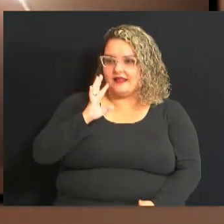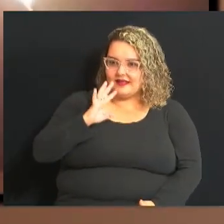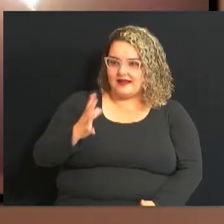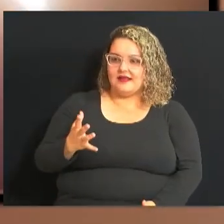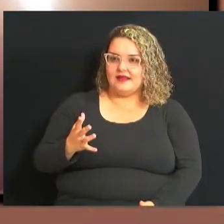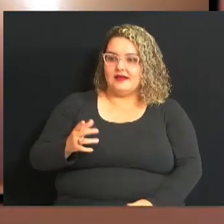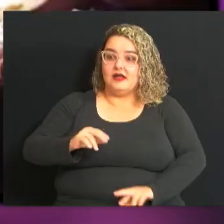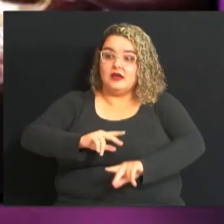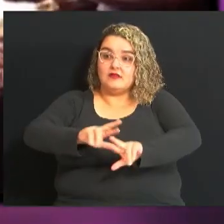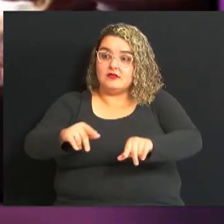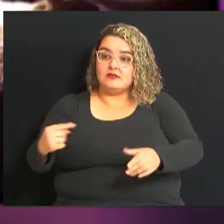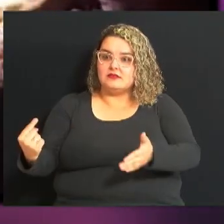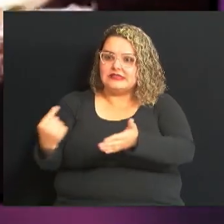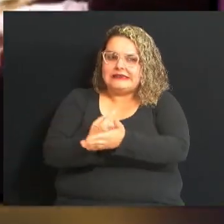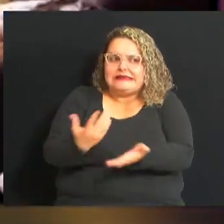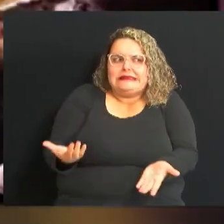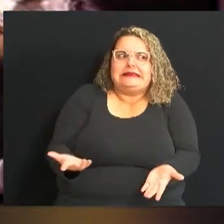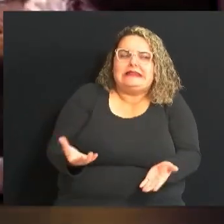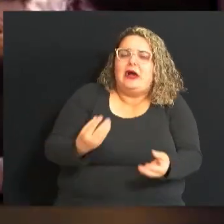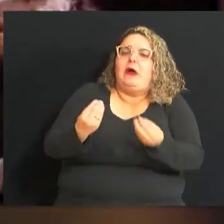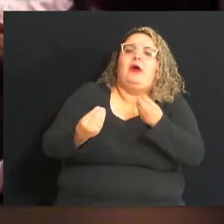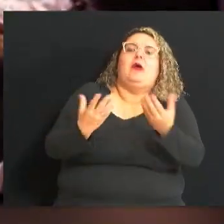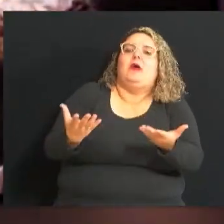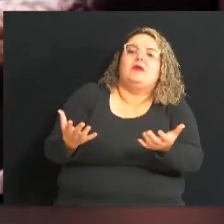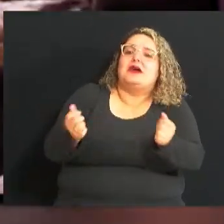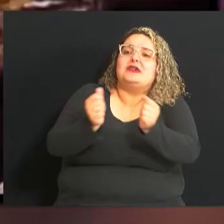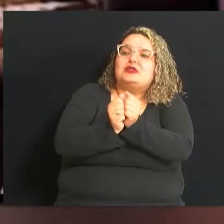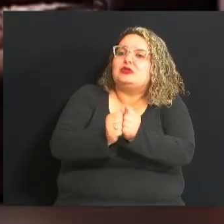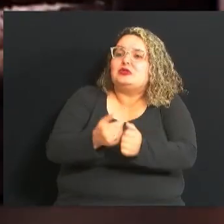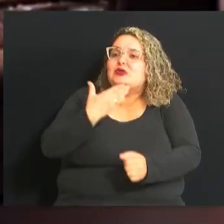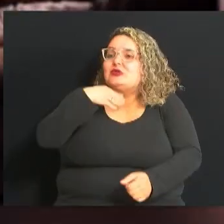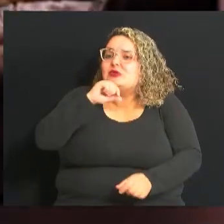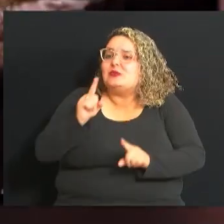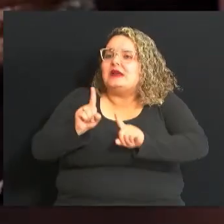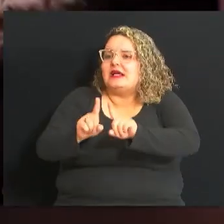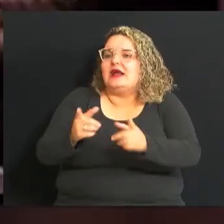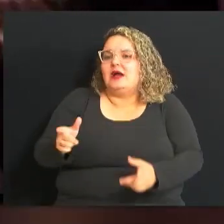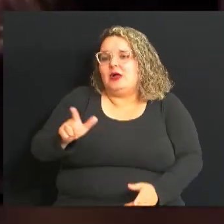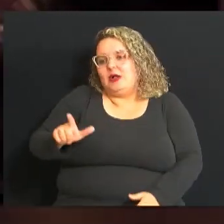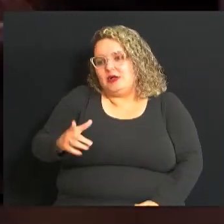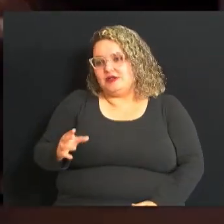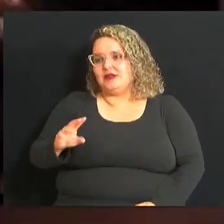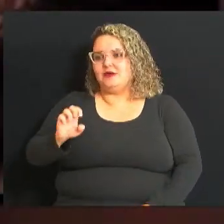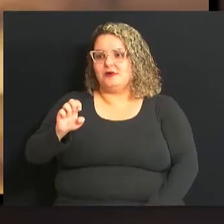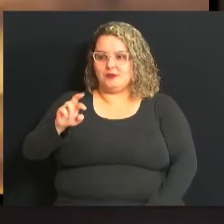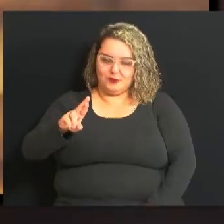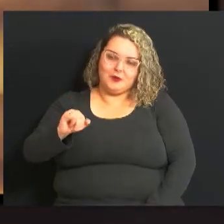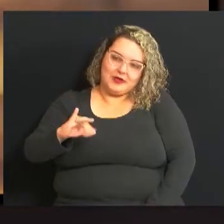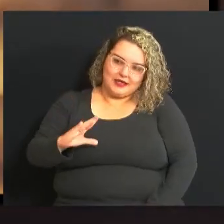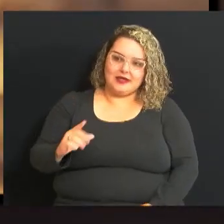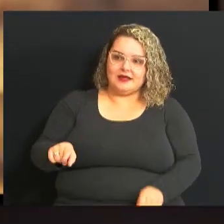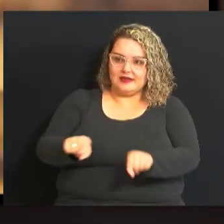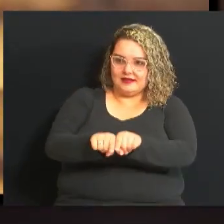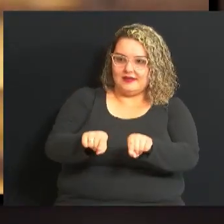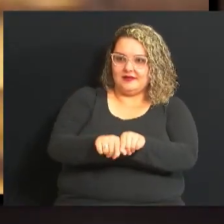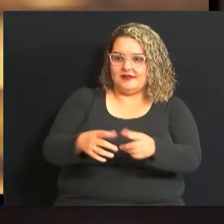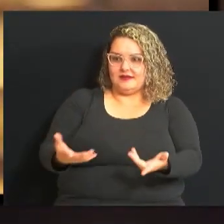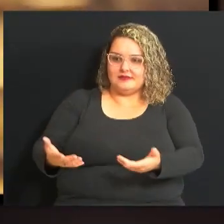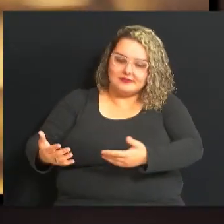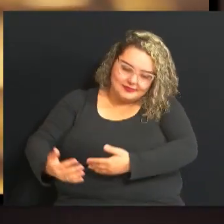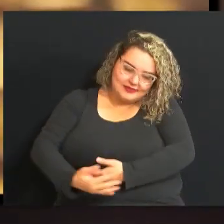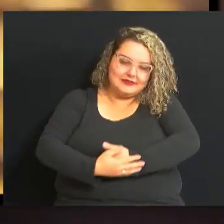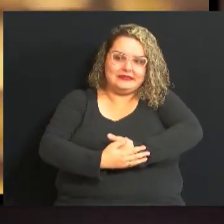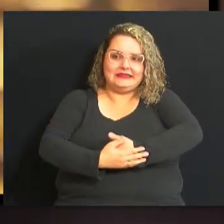me pergunta, porra, como que é estar com seu pai ali do lado? É claro, tem o Rick também, que me pegou no colo. Não só o Rick,